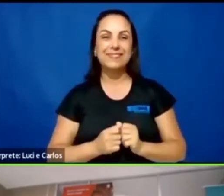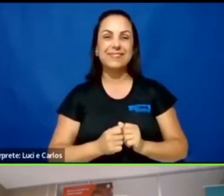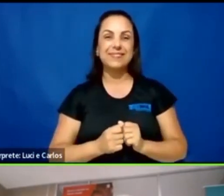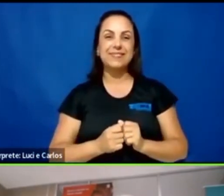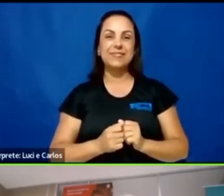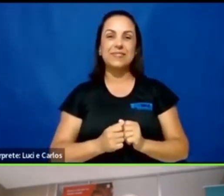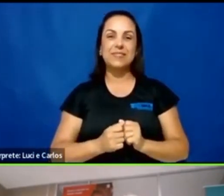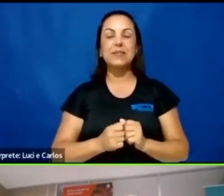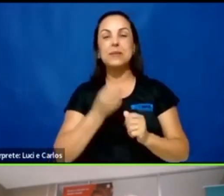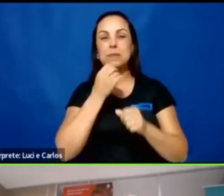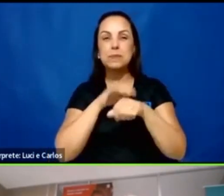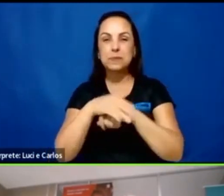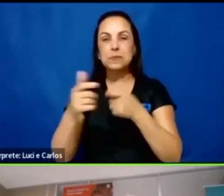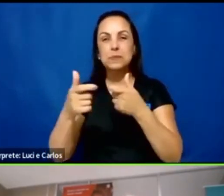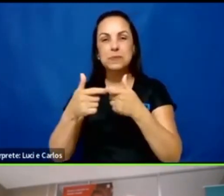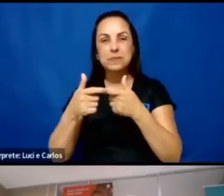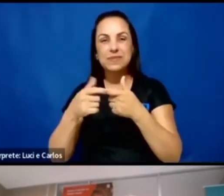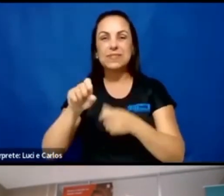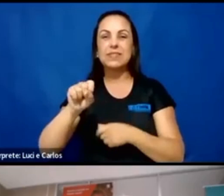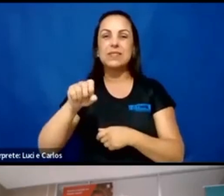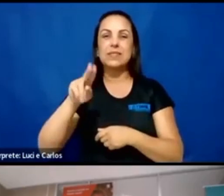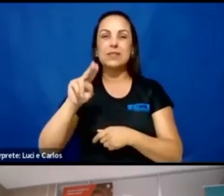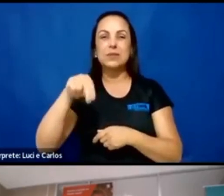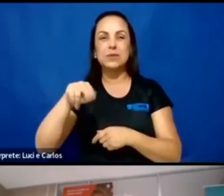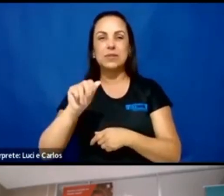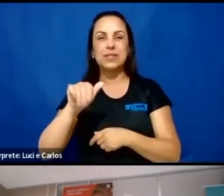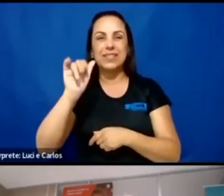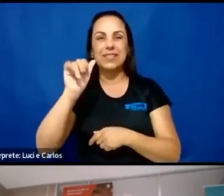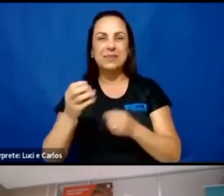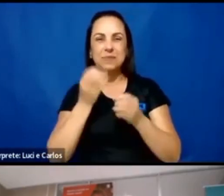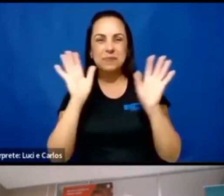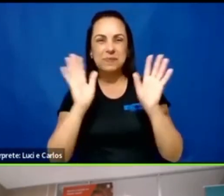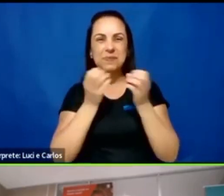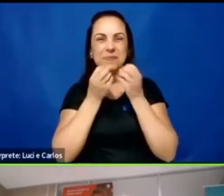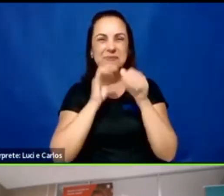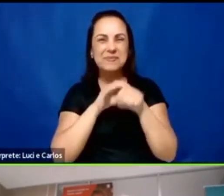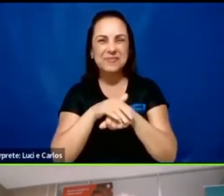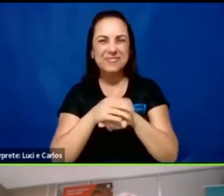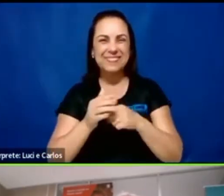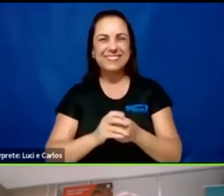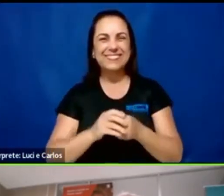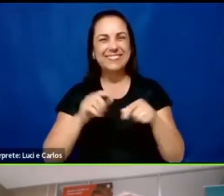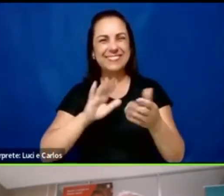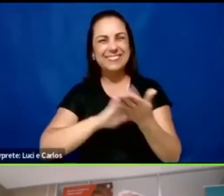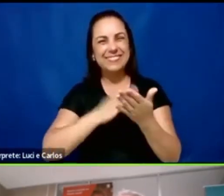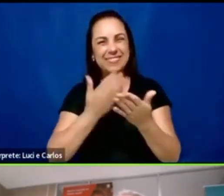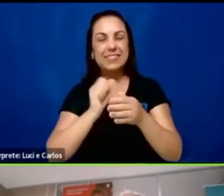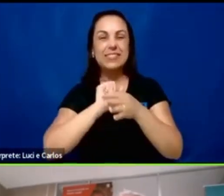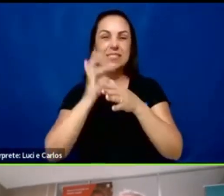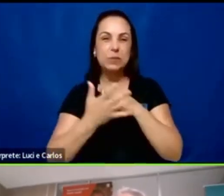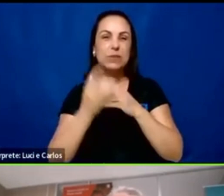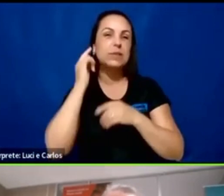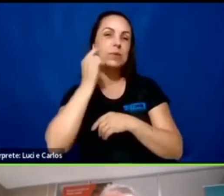noite aqui, o Sunaik. Boa Boa noite, noite Carlos. a Luci e o Carlos, que estão aqui interpretando aqui para